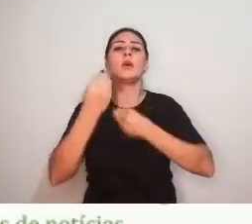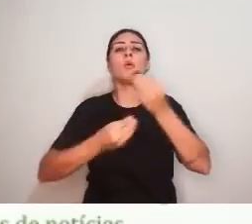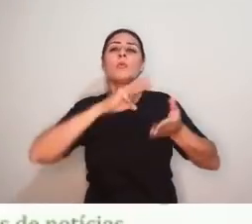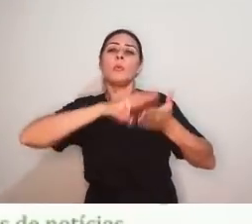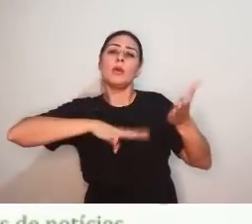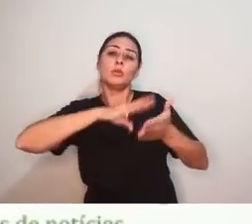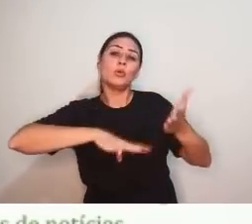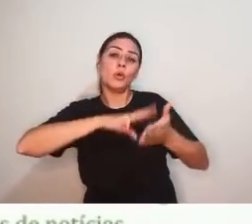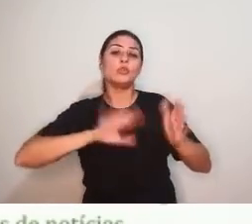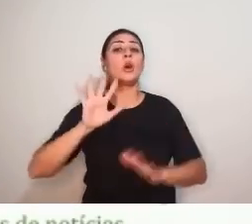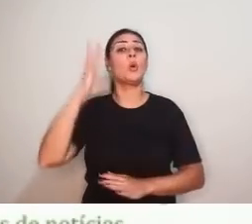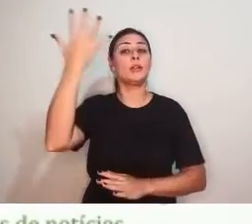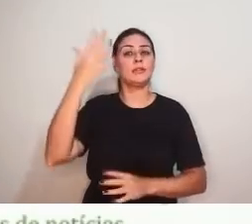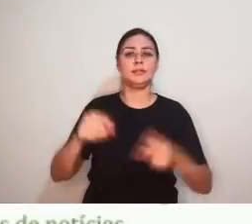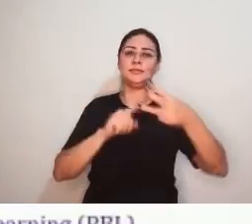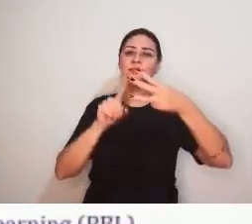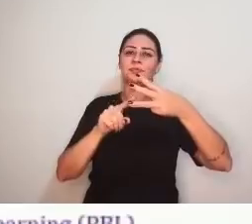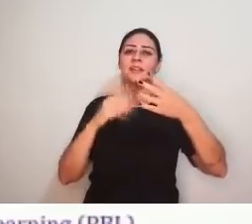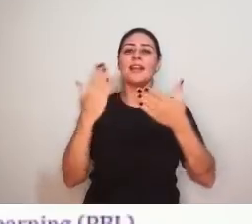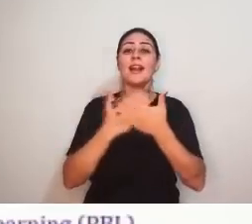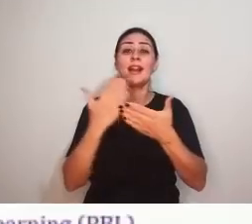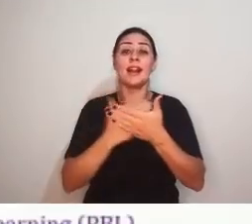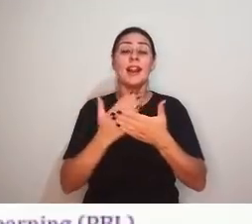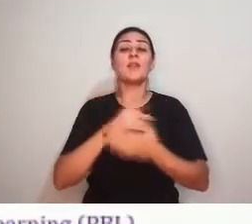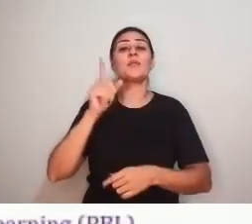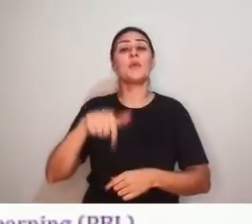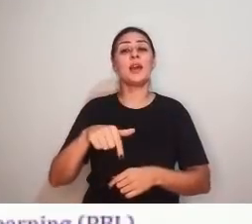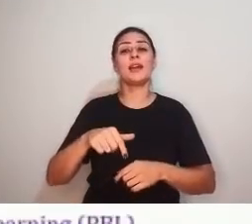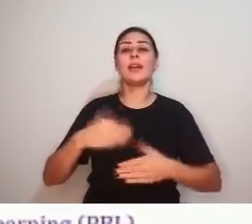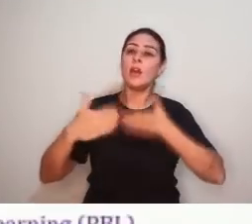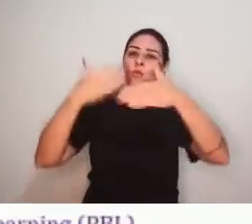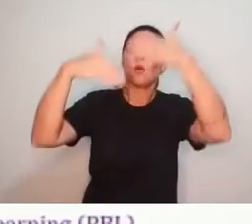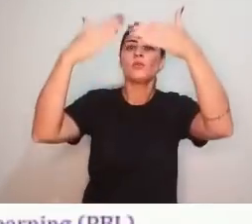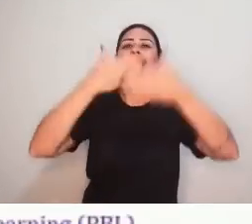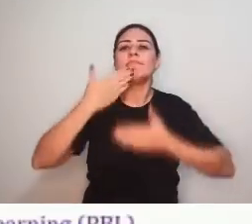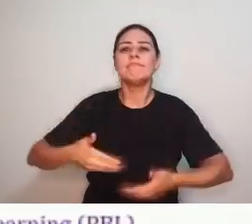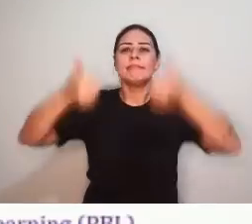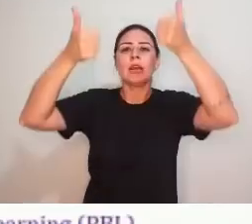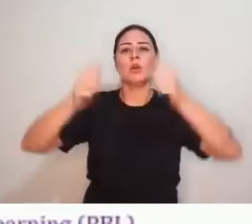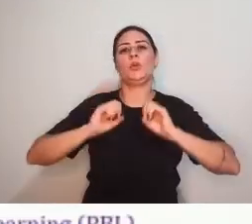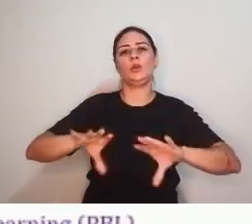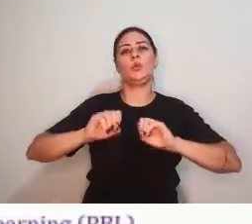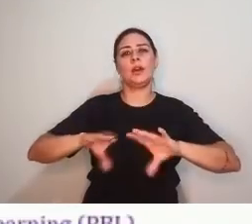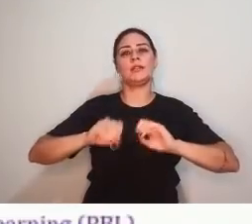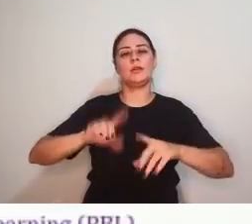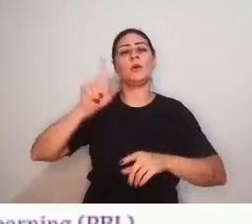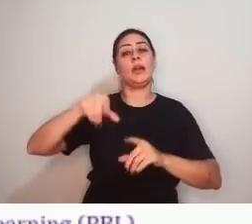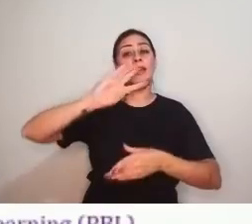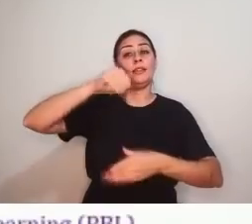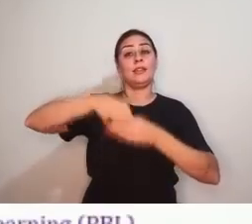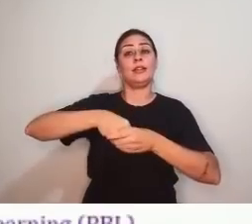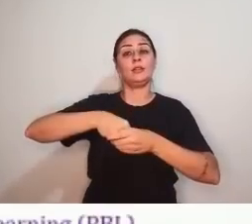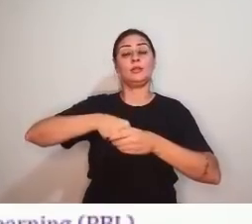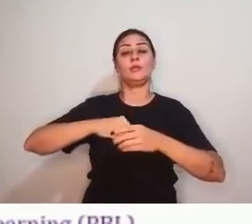ciclo da metodologia como é que isso se dá. Terceiro volume, inovação educacional. Inovação educacional que